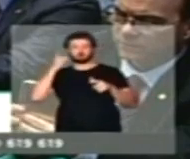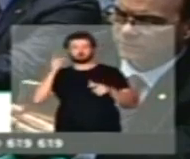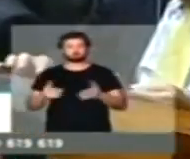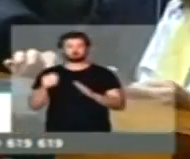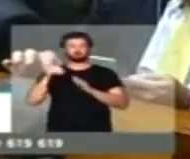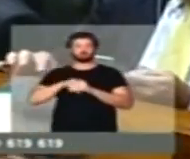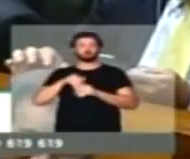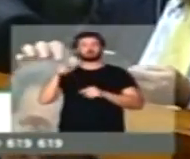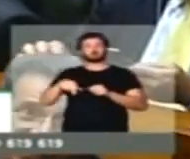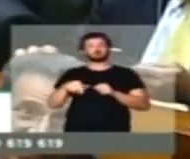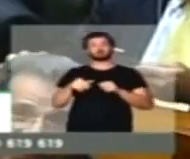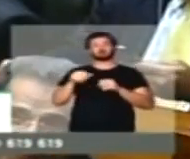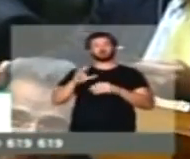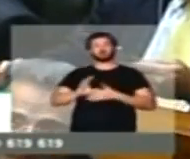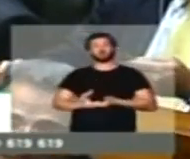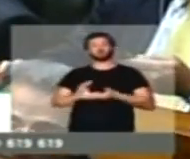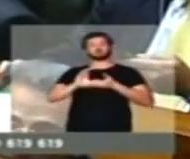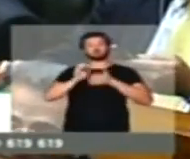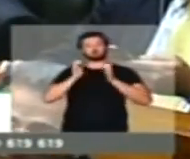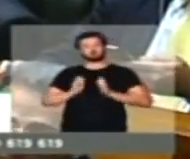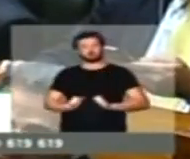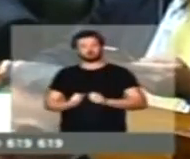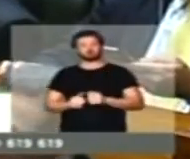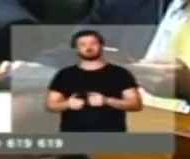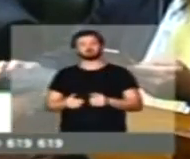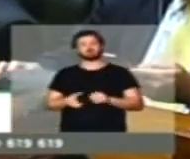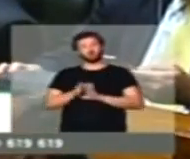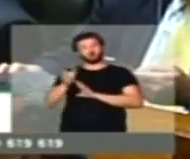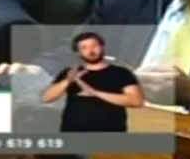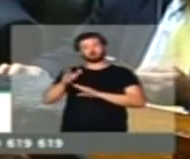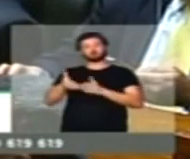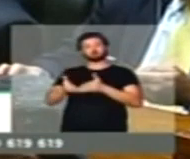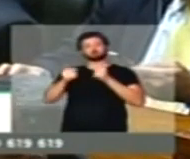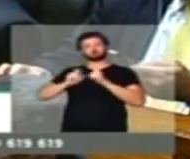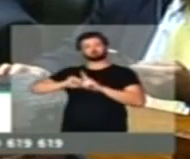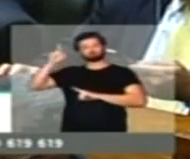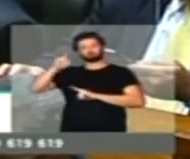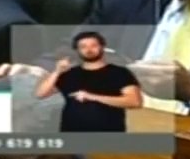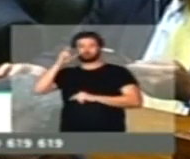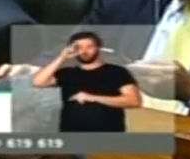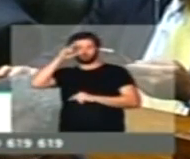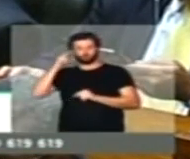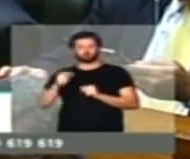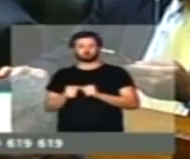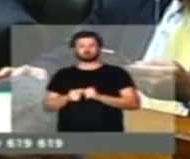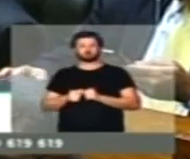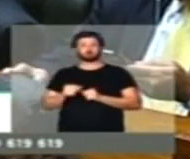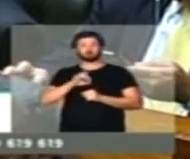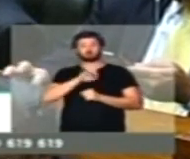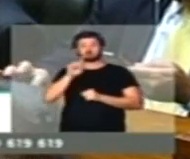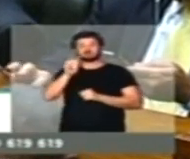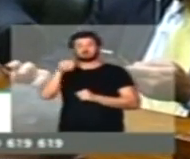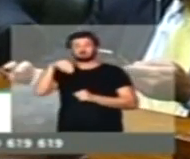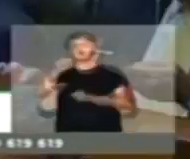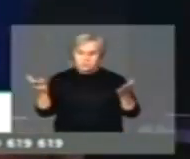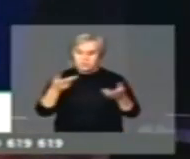dos 503 do Conselho de Ética, que recomenda a cassação do deputado Eduardo Cunha, deputado afastado desde o dia 5 de